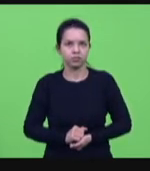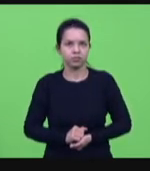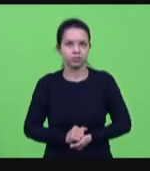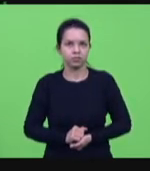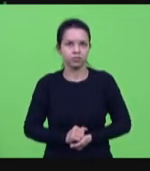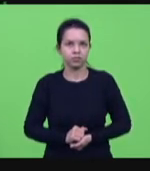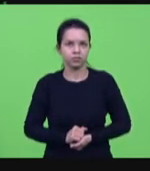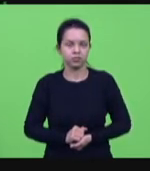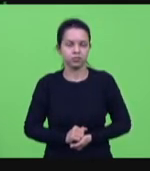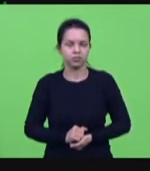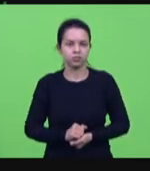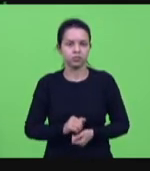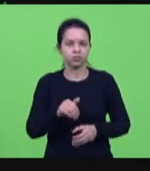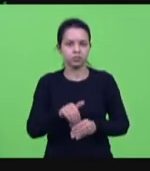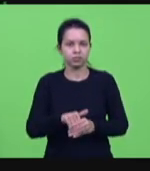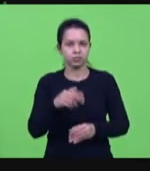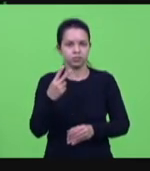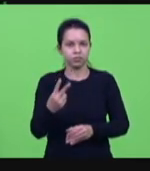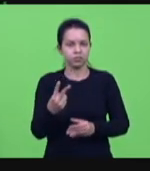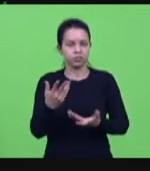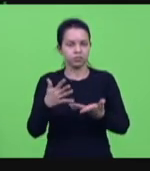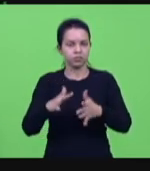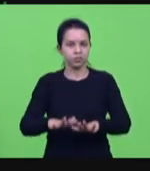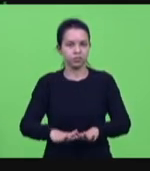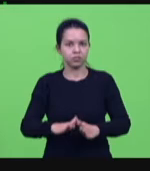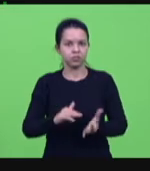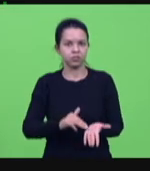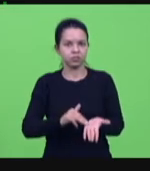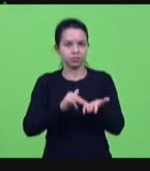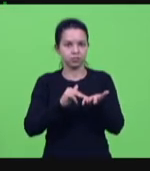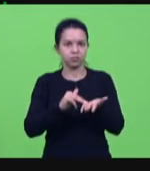vota 2, rejeita a moção.